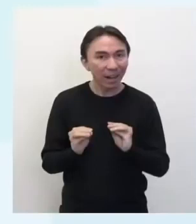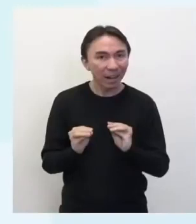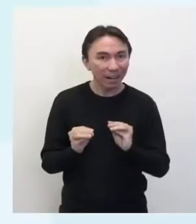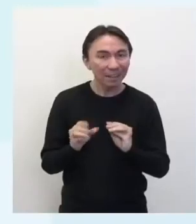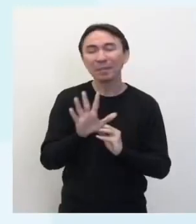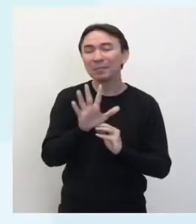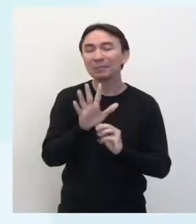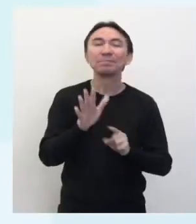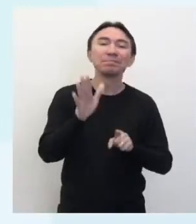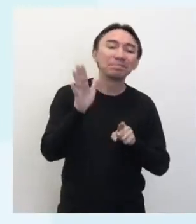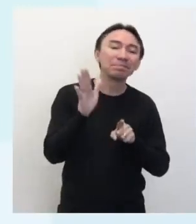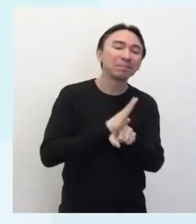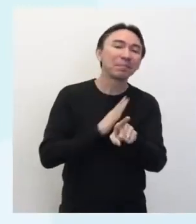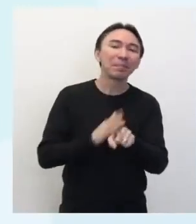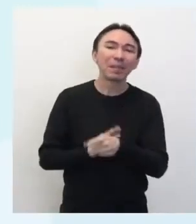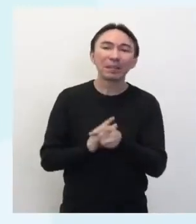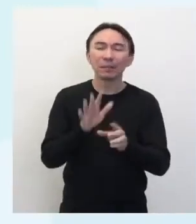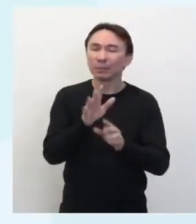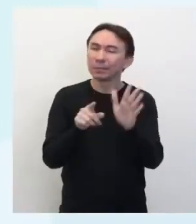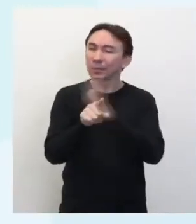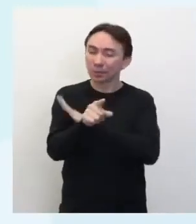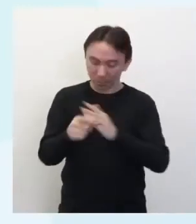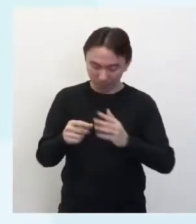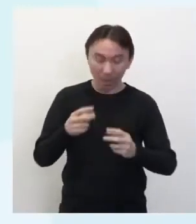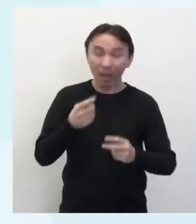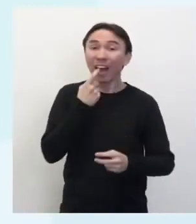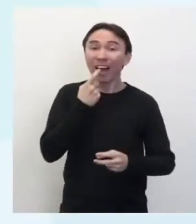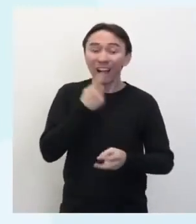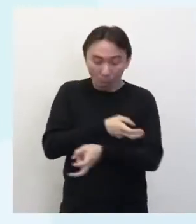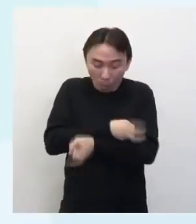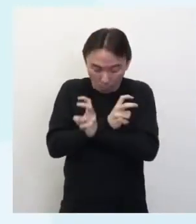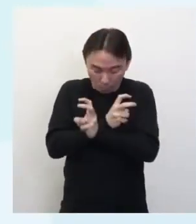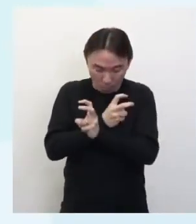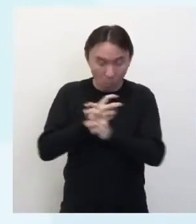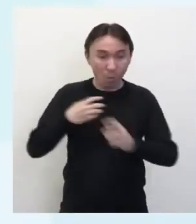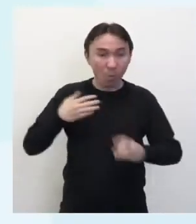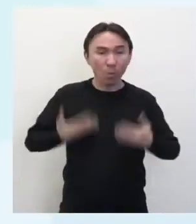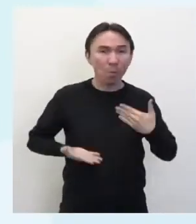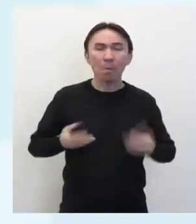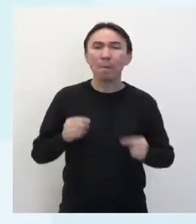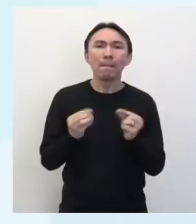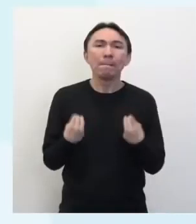função dos nossos ossos? Vou dar aí 2 minutinhos para você.